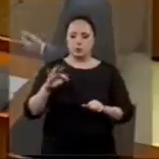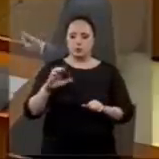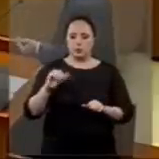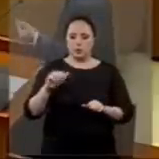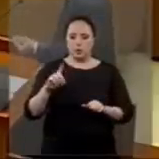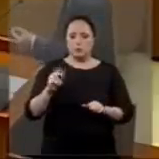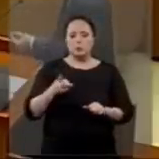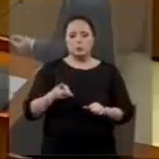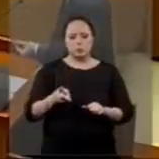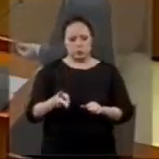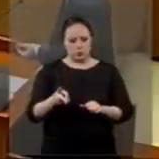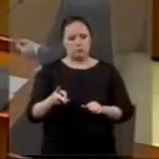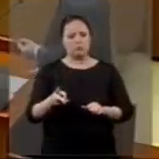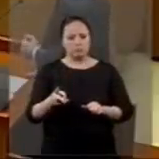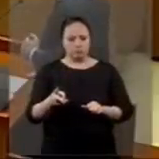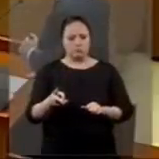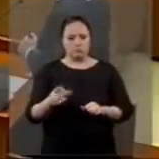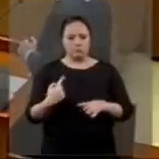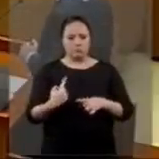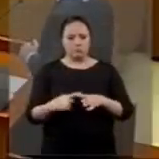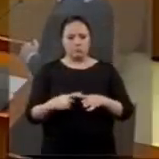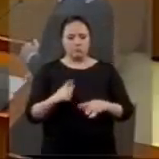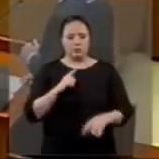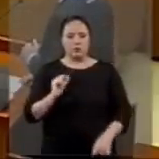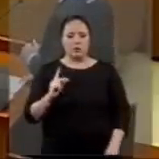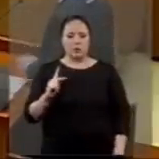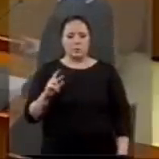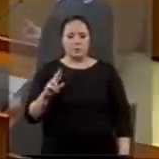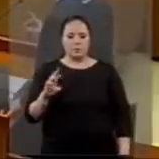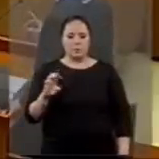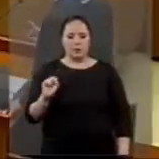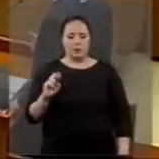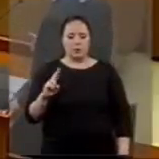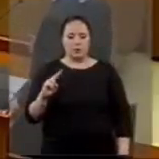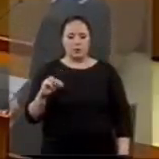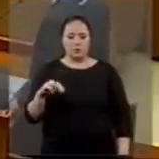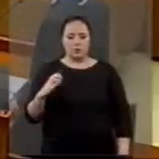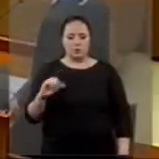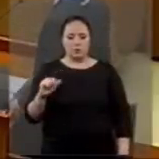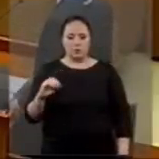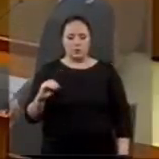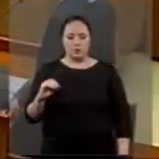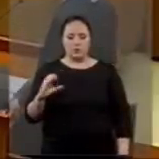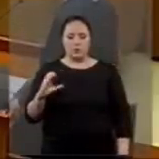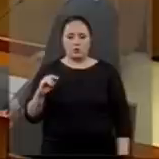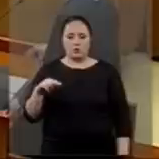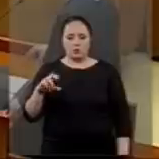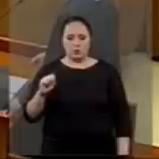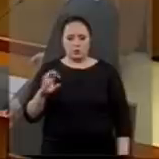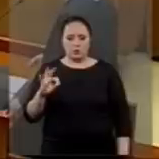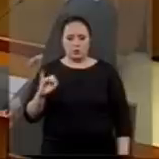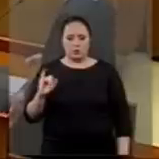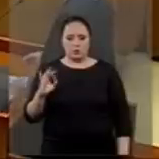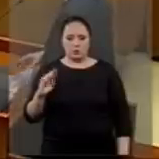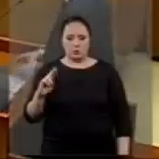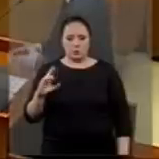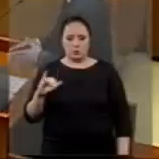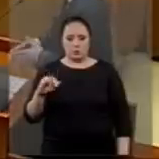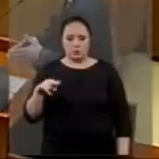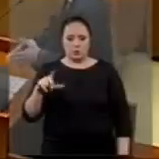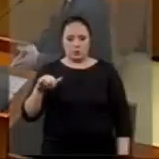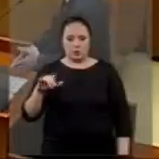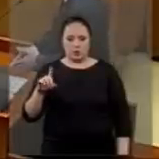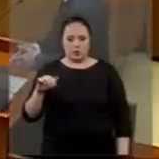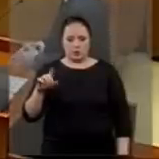em vigor, pois goza de presunção de constitucionalidade. Isso é importante que seja destacado, porque da leitura que fiz